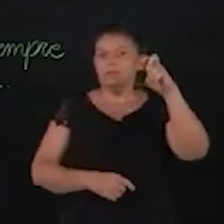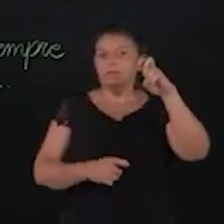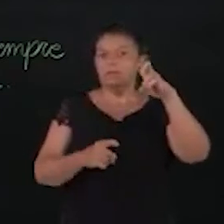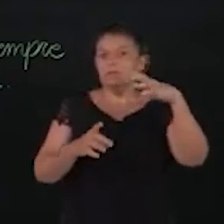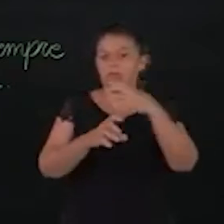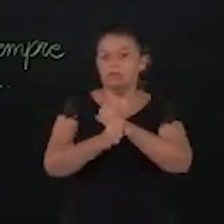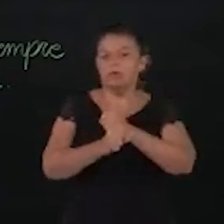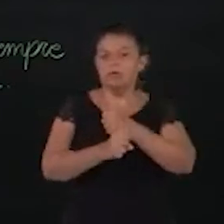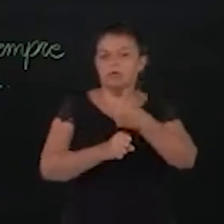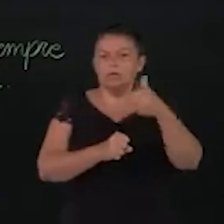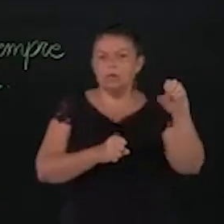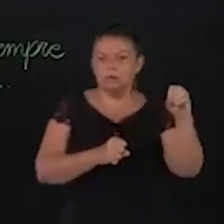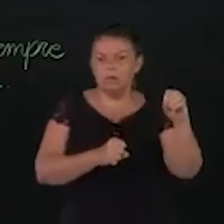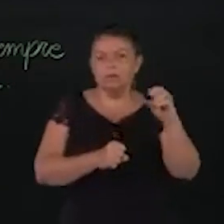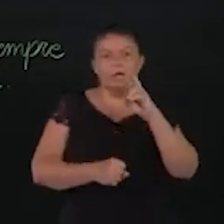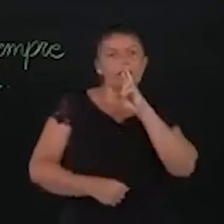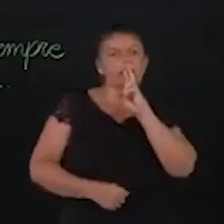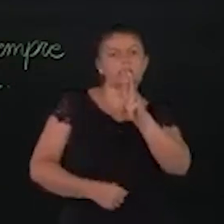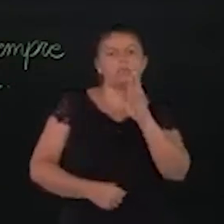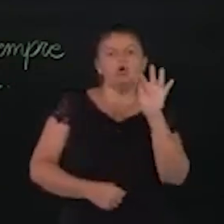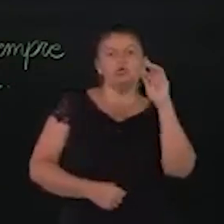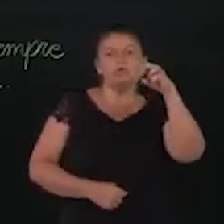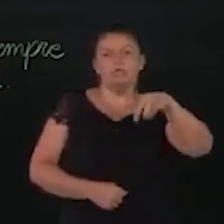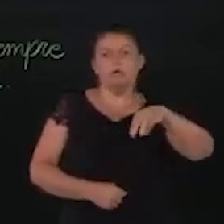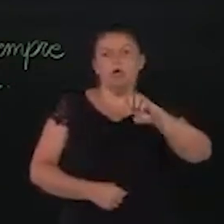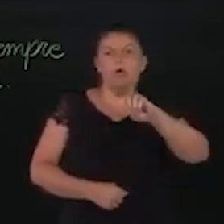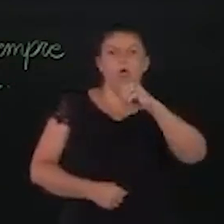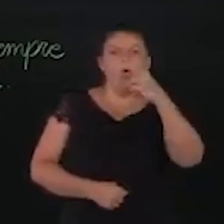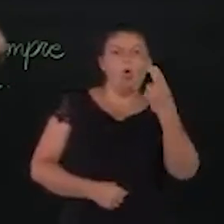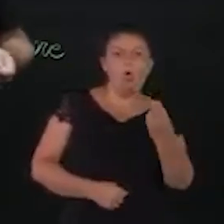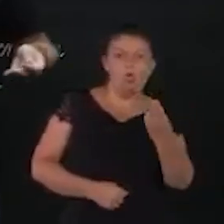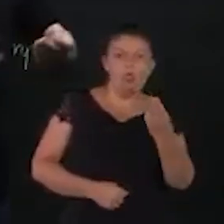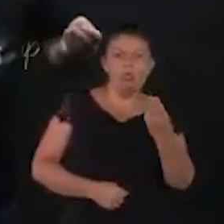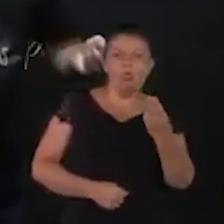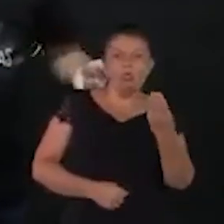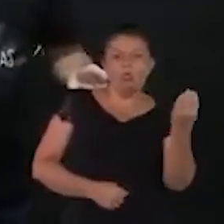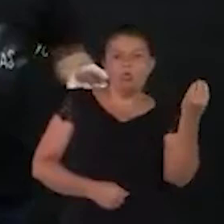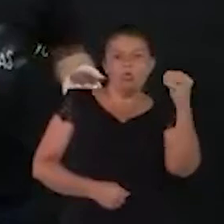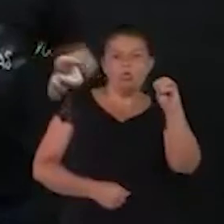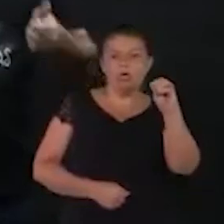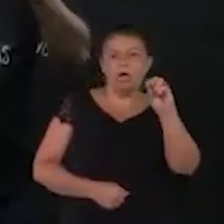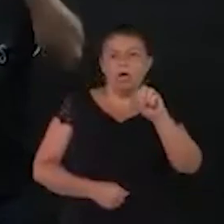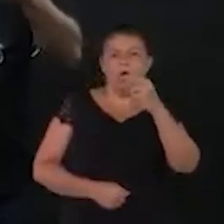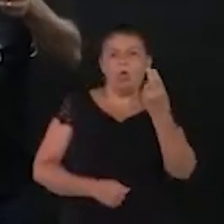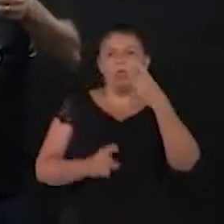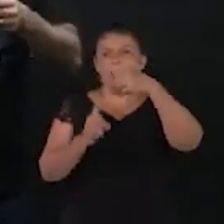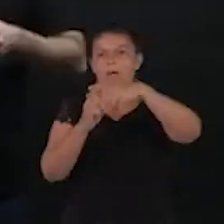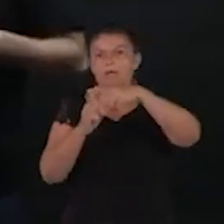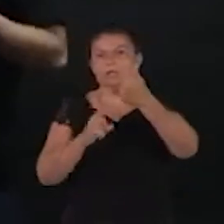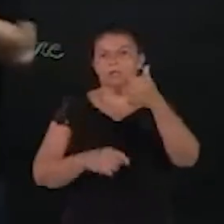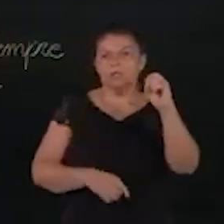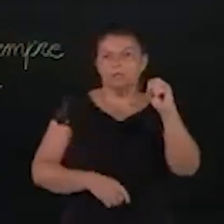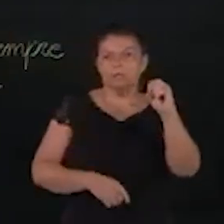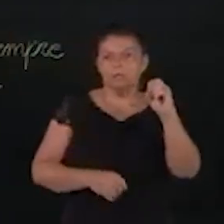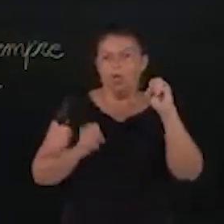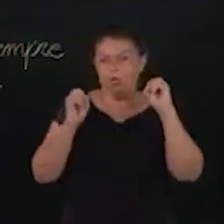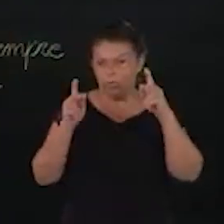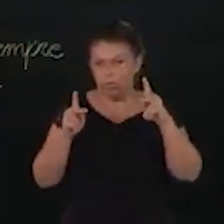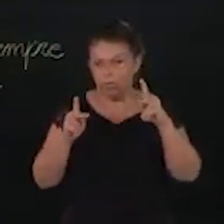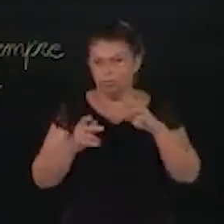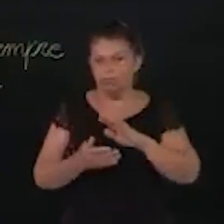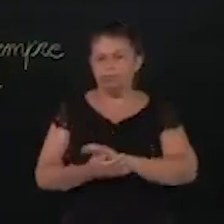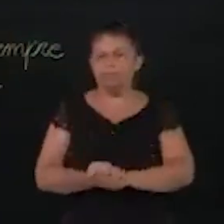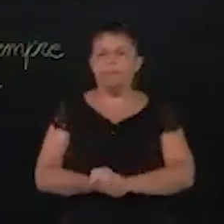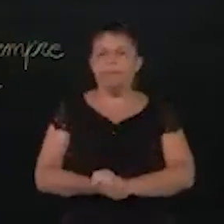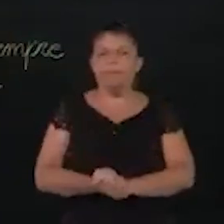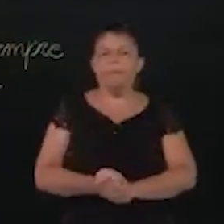10, você pode colocar como resposta final ou 10 ou o mais 10. Beleza? Vamos agora